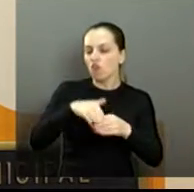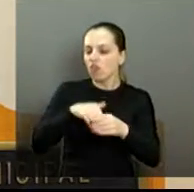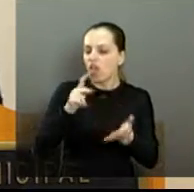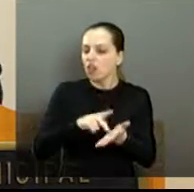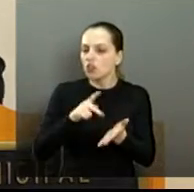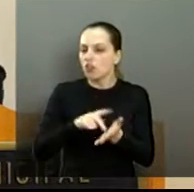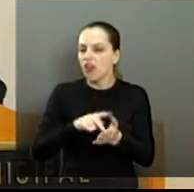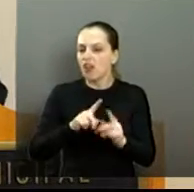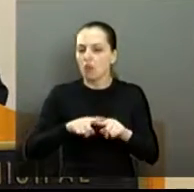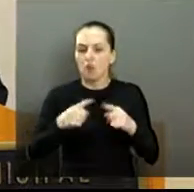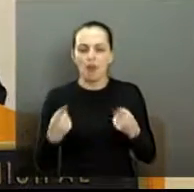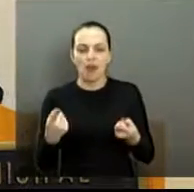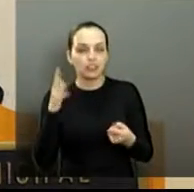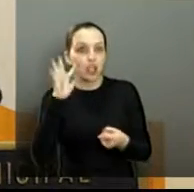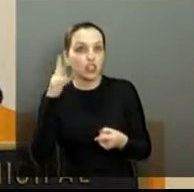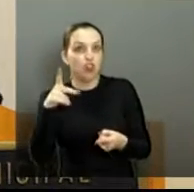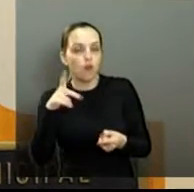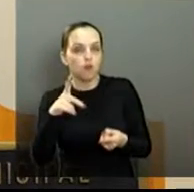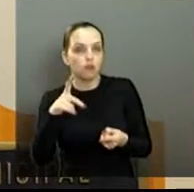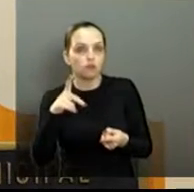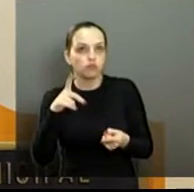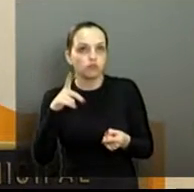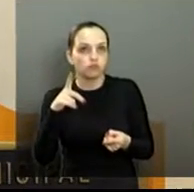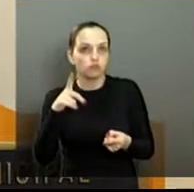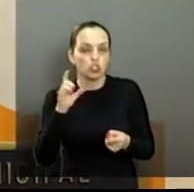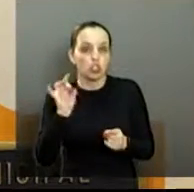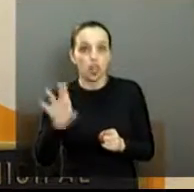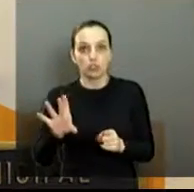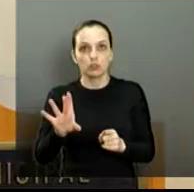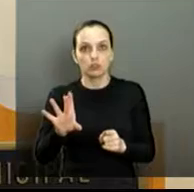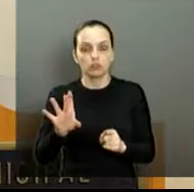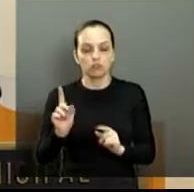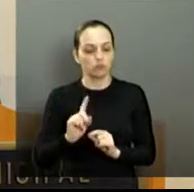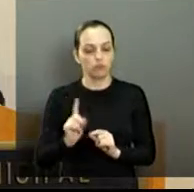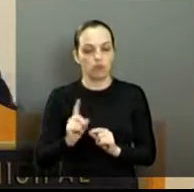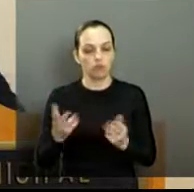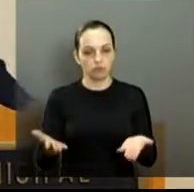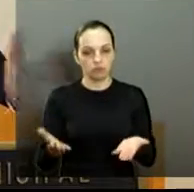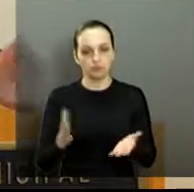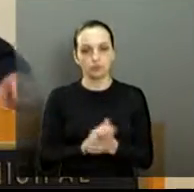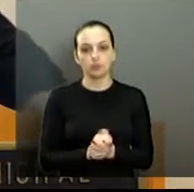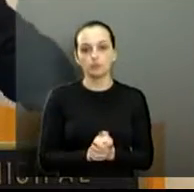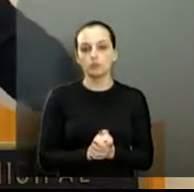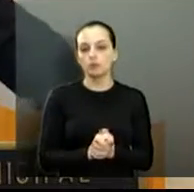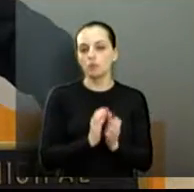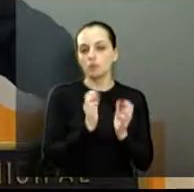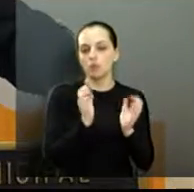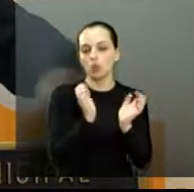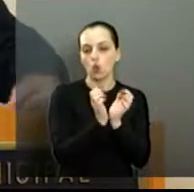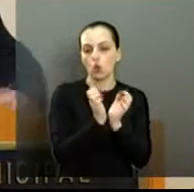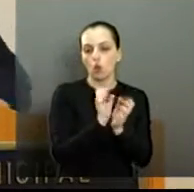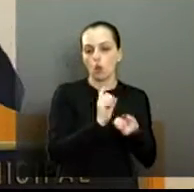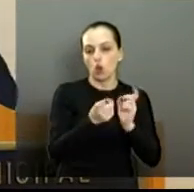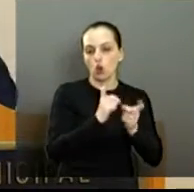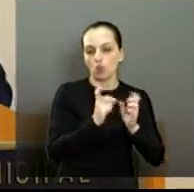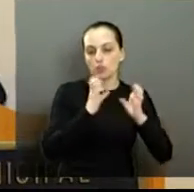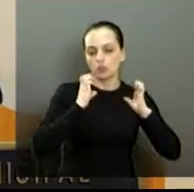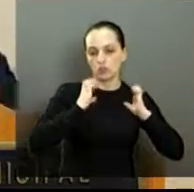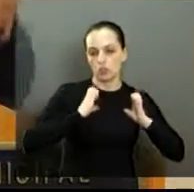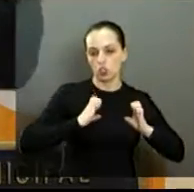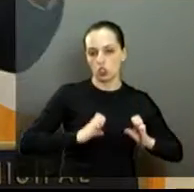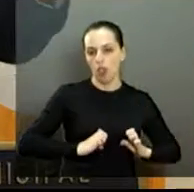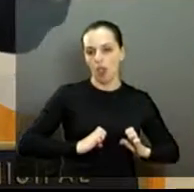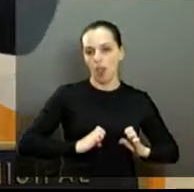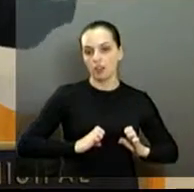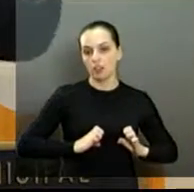não decidiu por 101 faro uma frase aqui por sandro que você me antecedeu que a comissão de ética não trouxe nenhum resultado